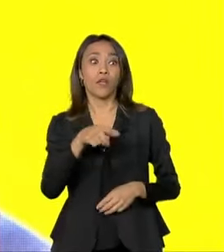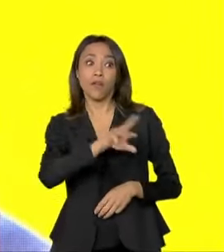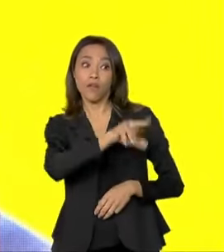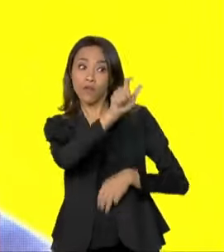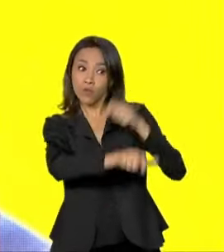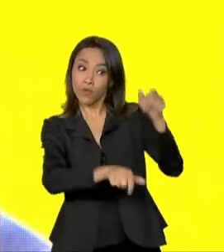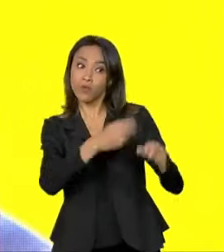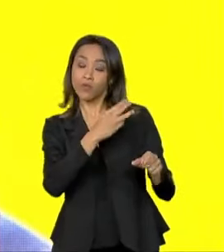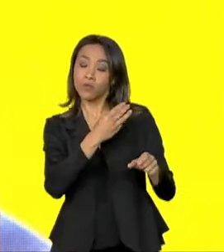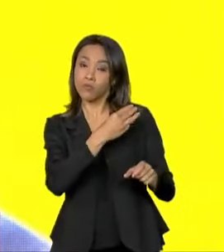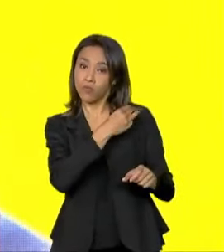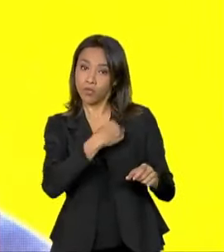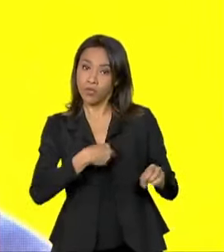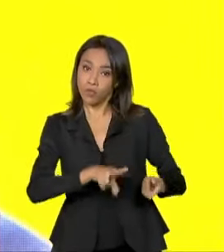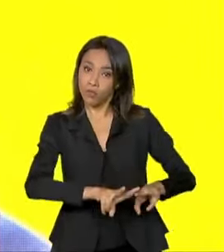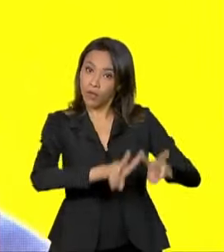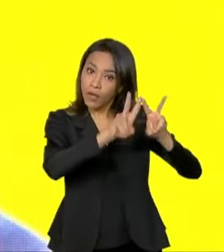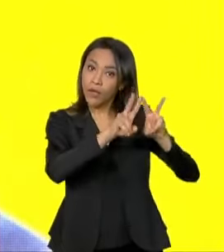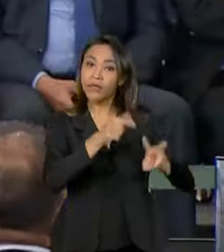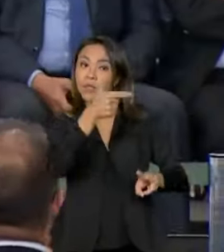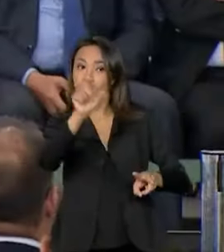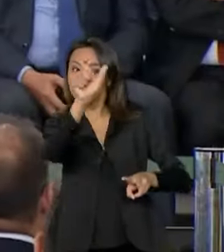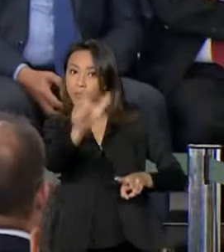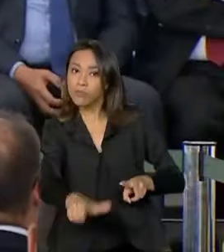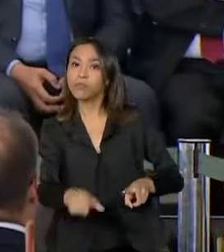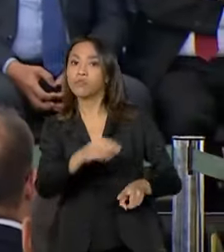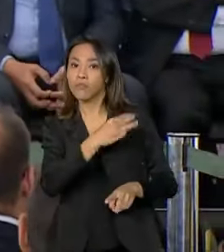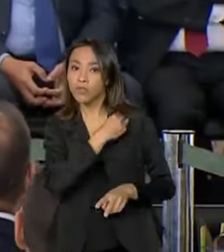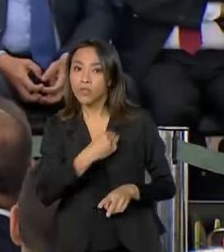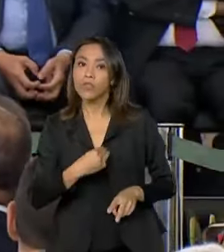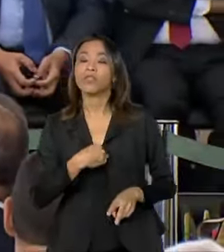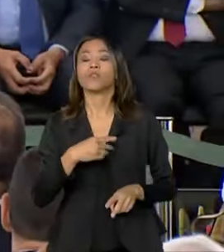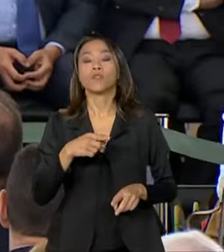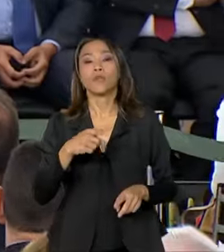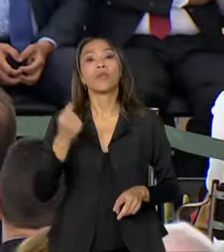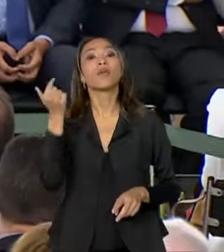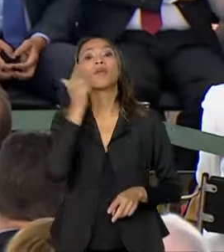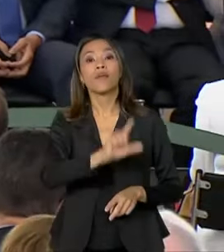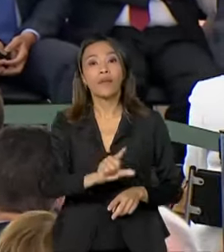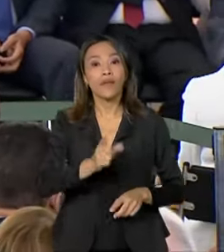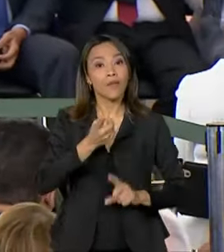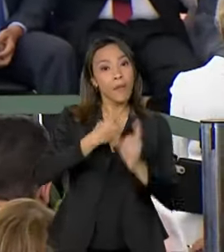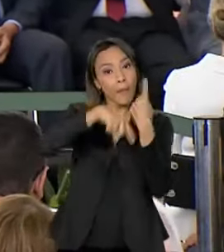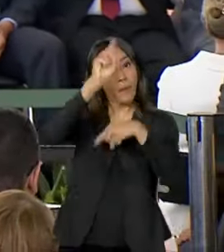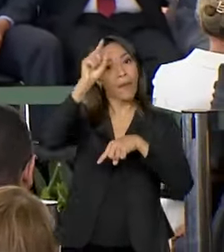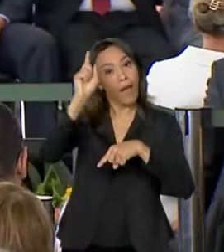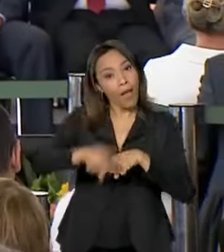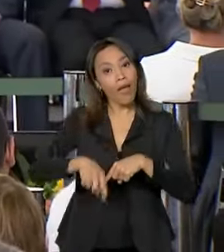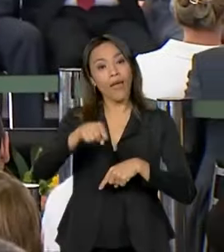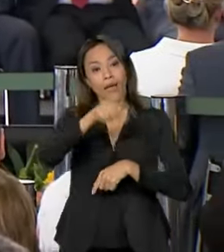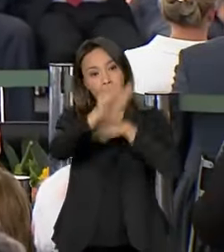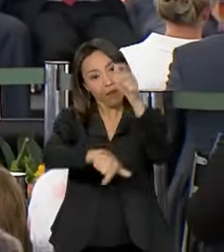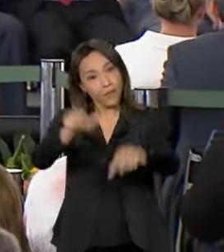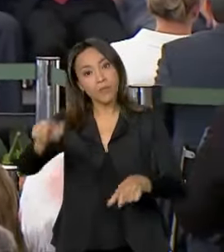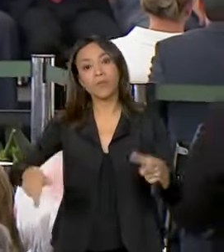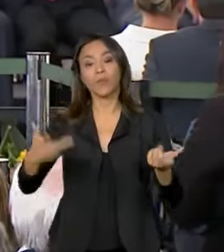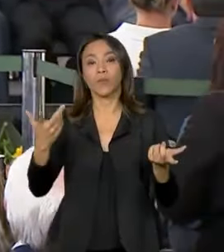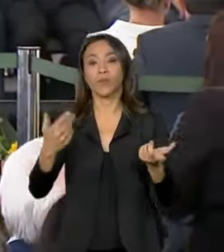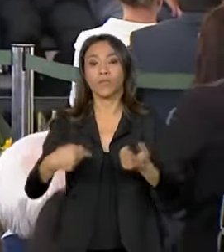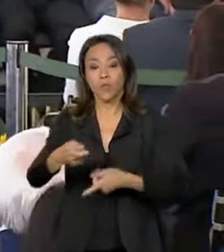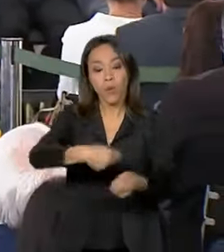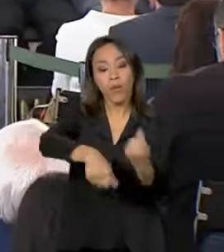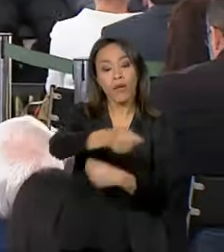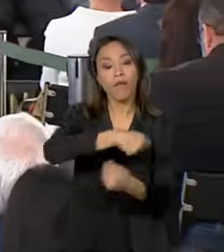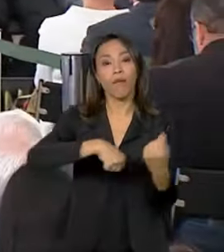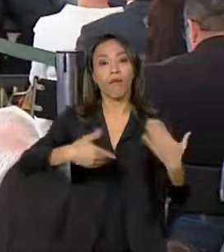as medidas anunciadas hoje, ganham todos. Ganha os clientes, ganha o mercado, ganha os investidores, ganha o